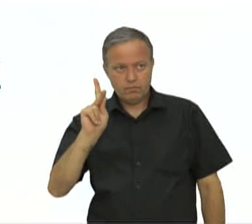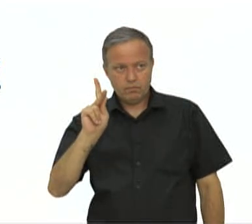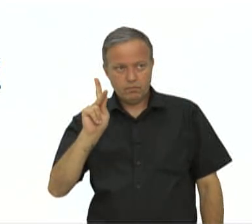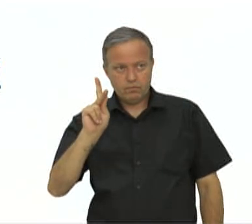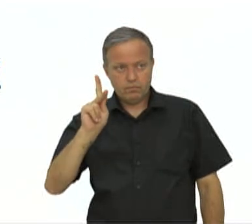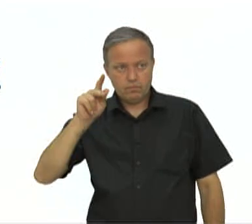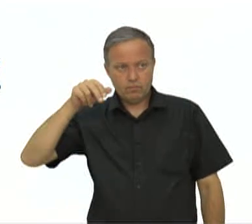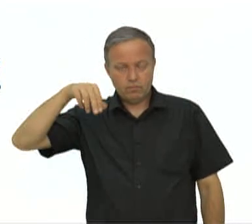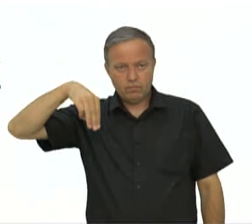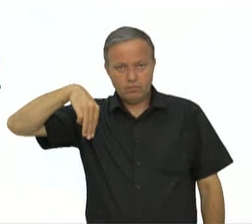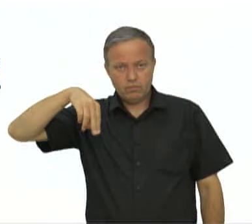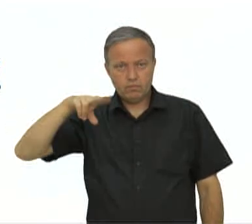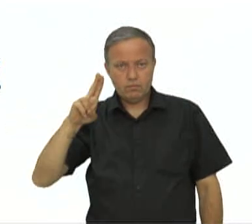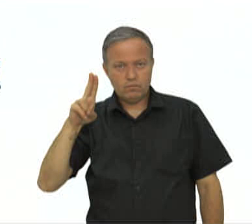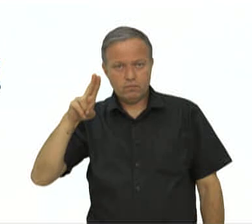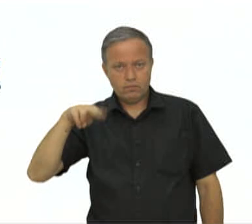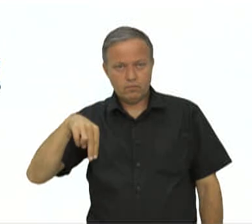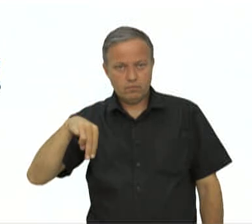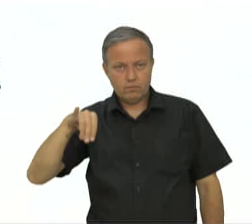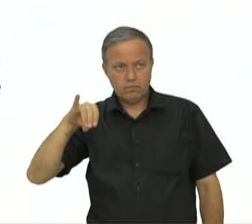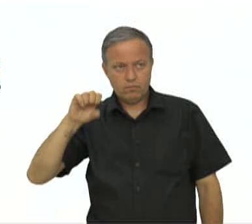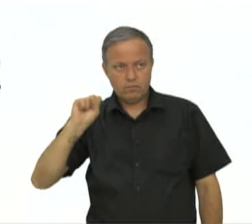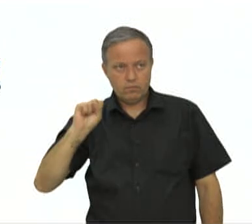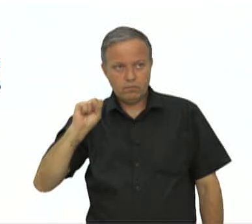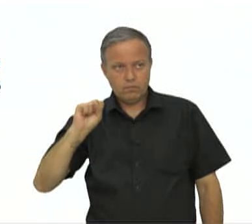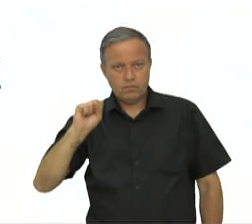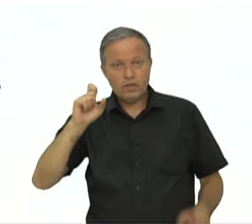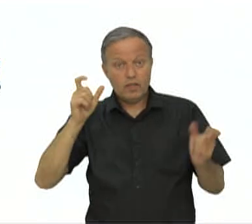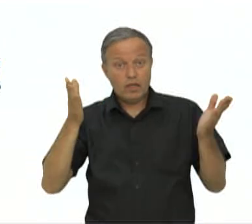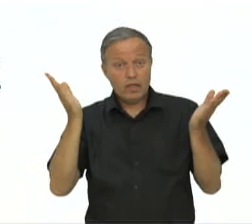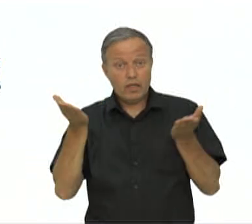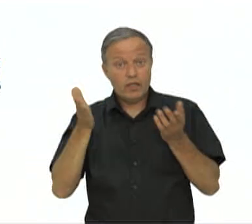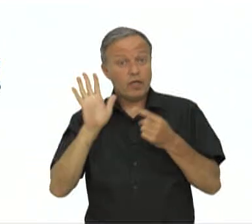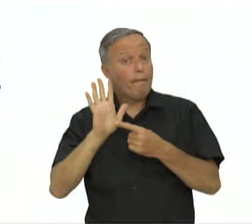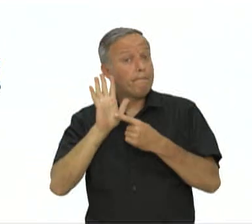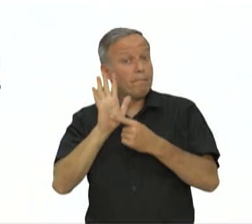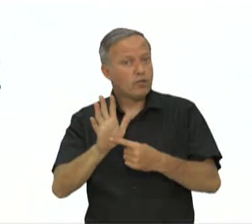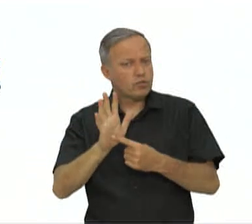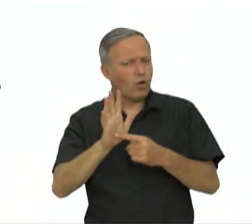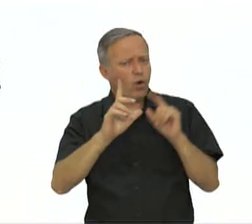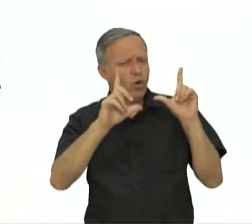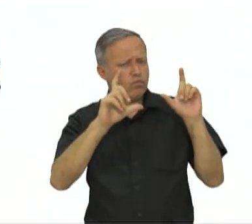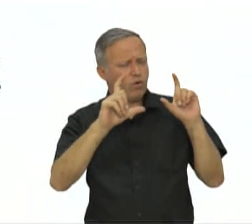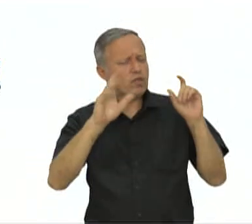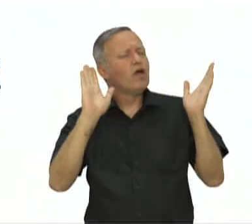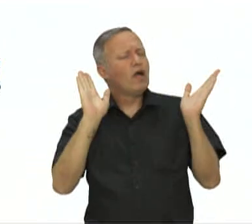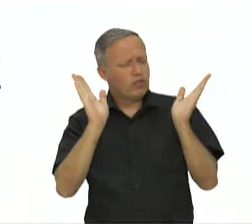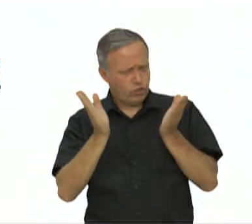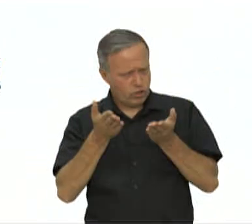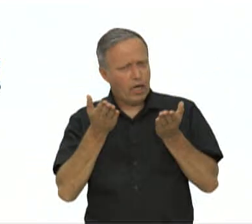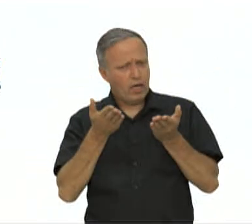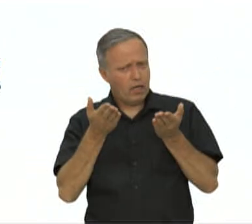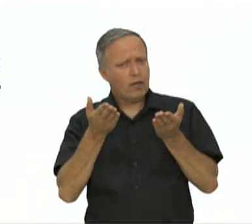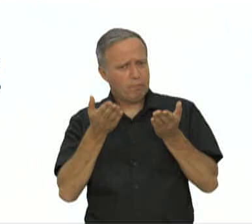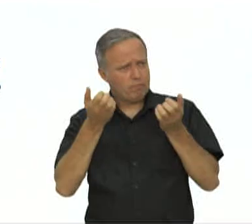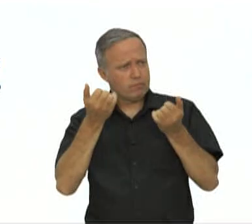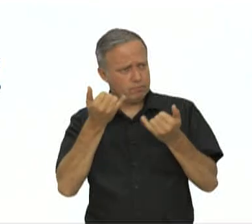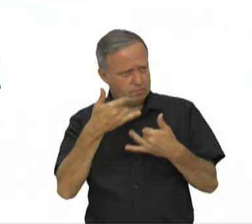anterior? Que eu mostrei algumas obras dele para vocês, que a gente conheceu um pouquinho, que eu falei sobre